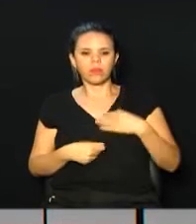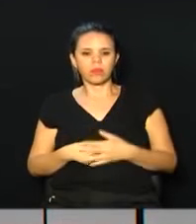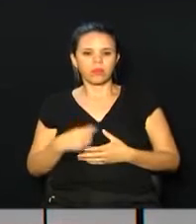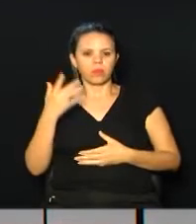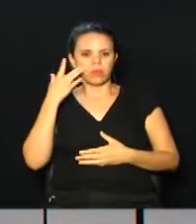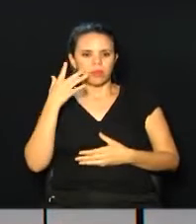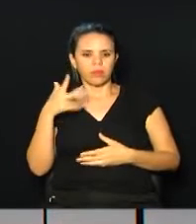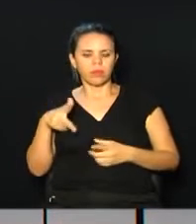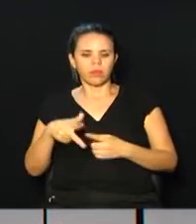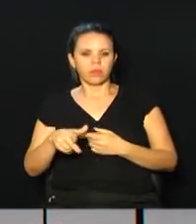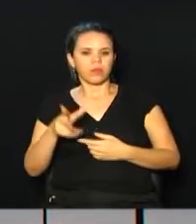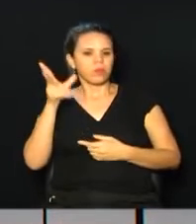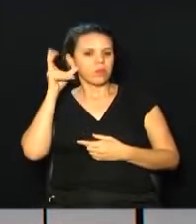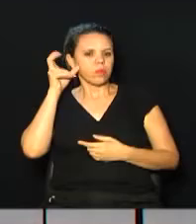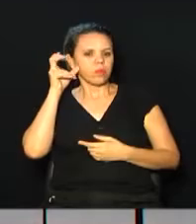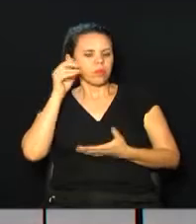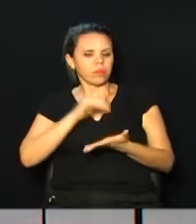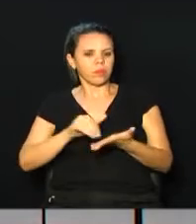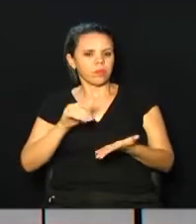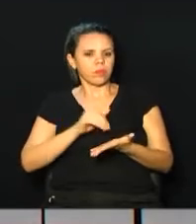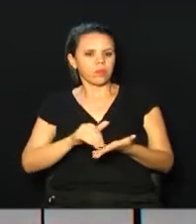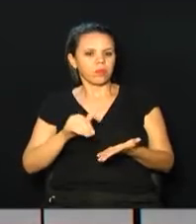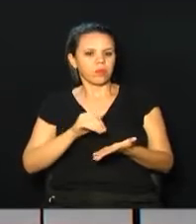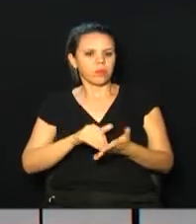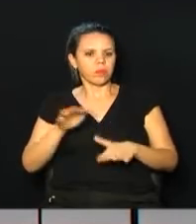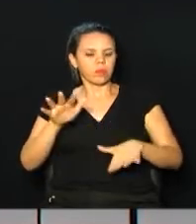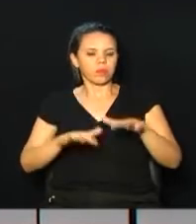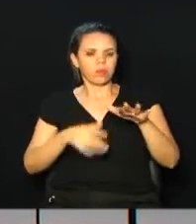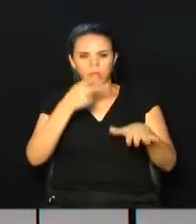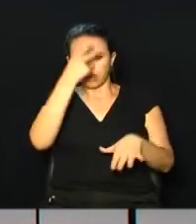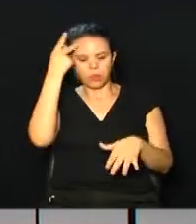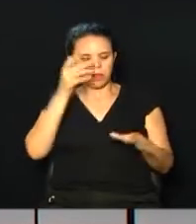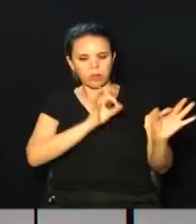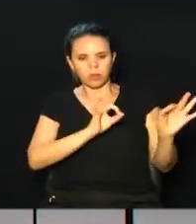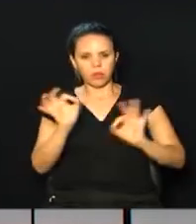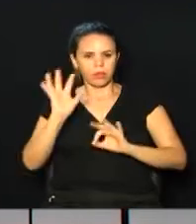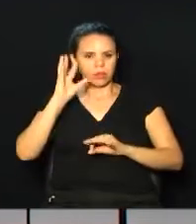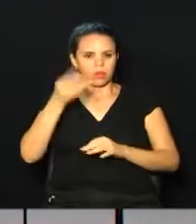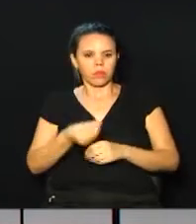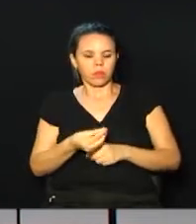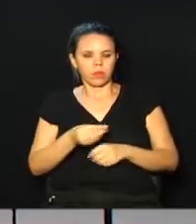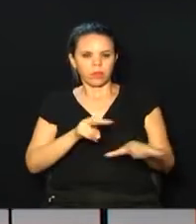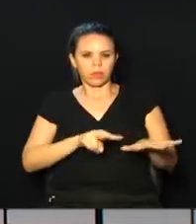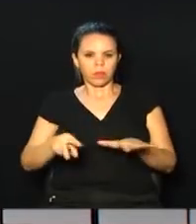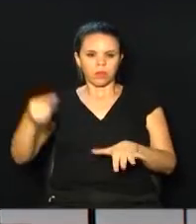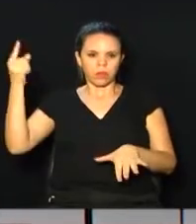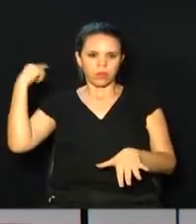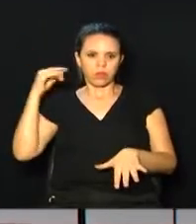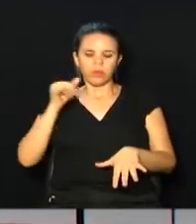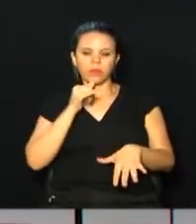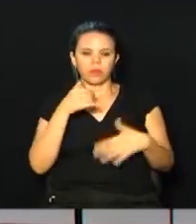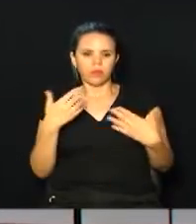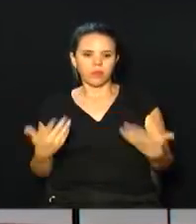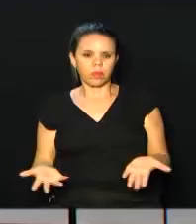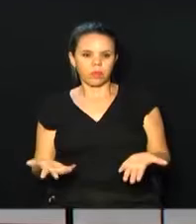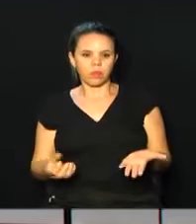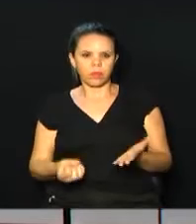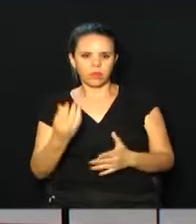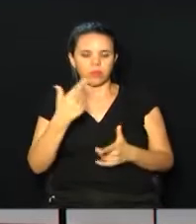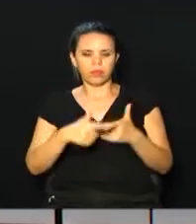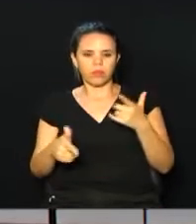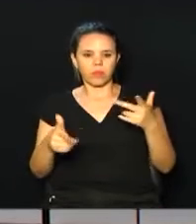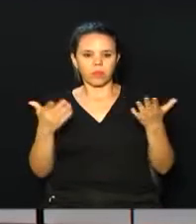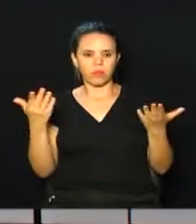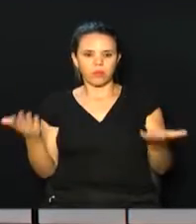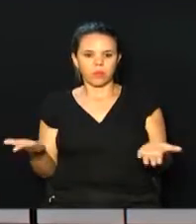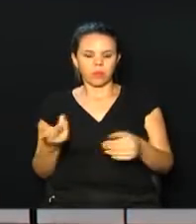cortou um pouquinho o áudio do secretário, só para talvez alguém que nos acompanha não entendeu. Semana passada, por exemplo, aconteceu esse tipo de